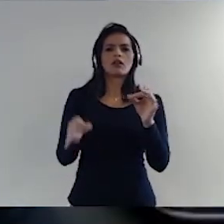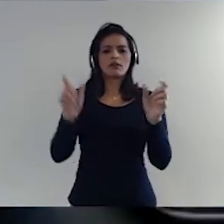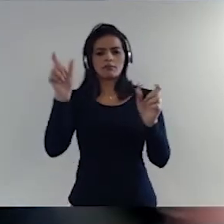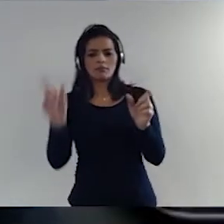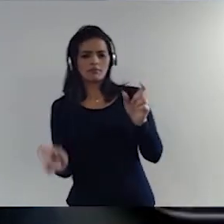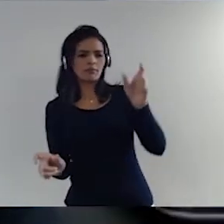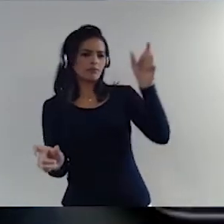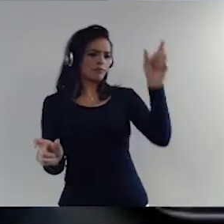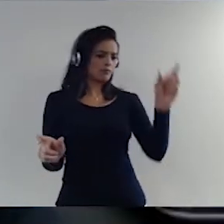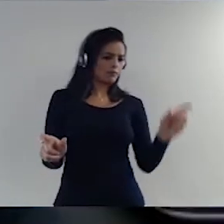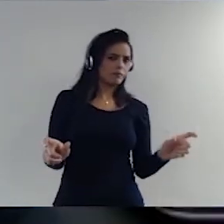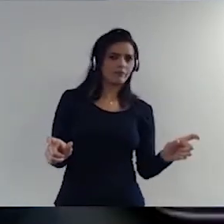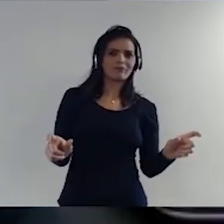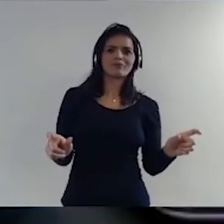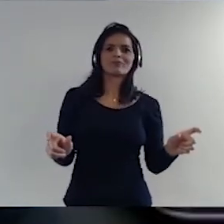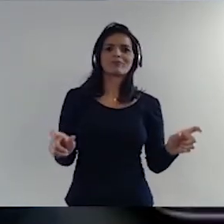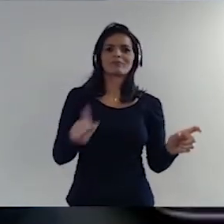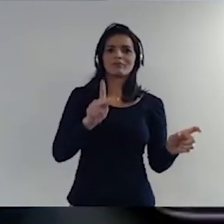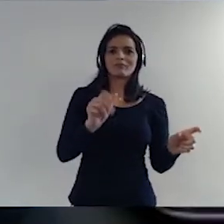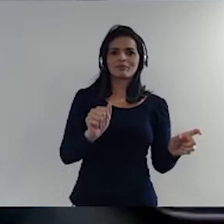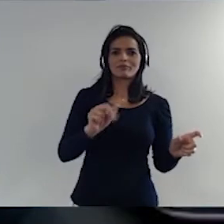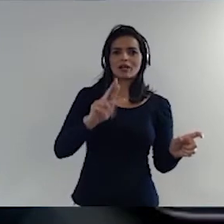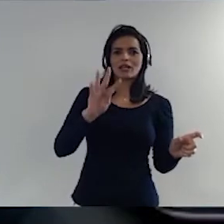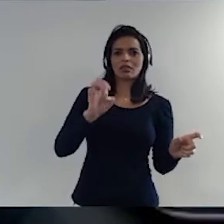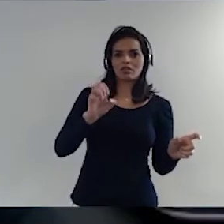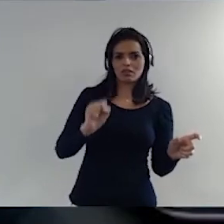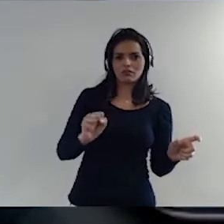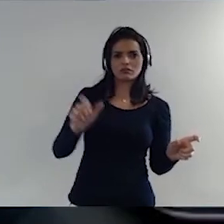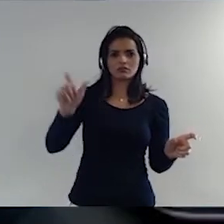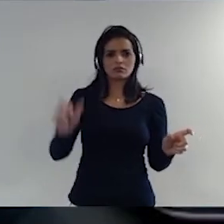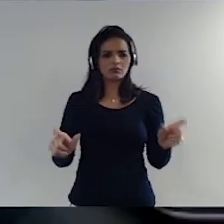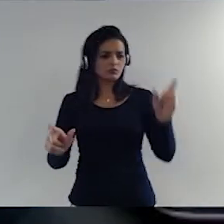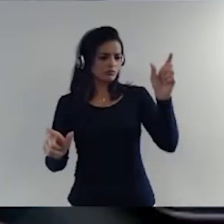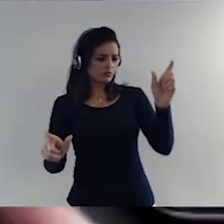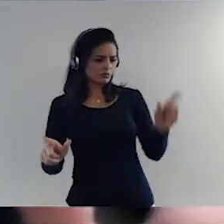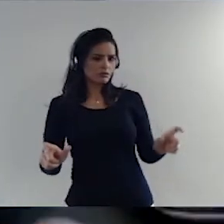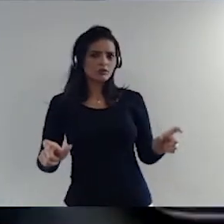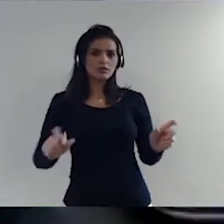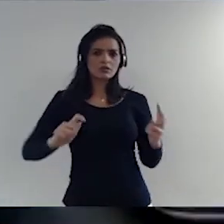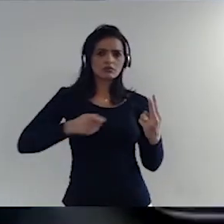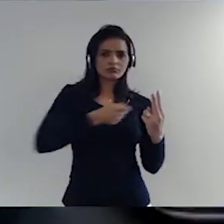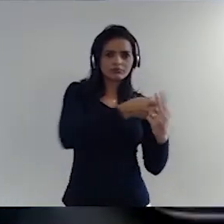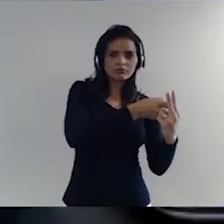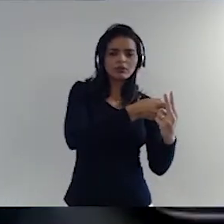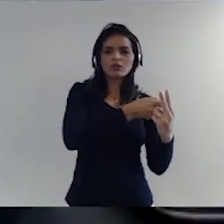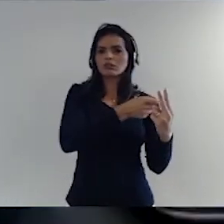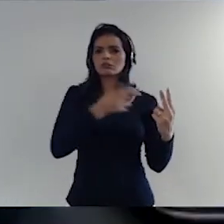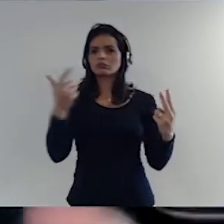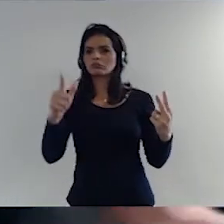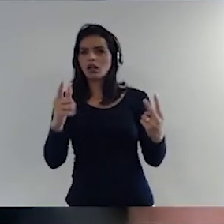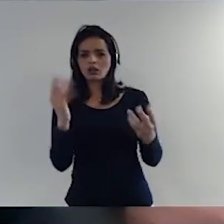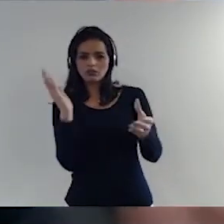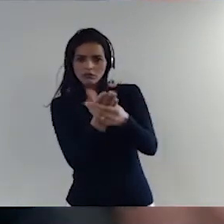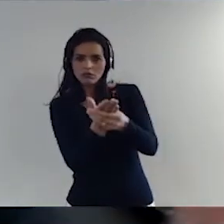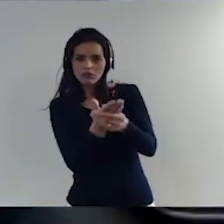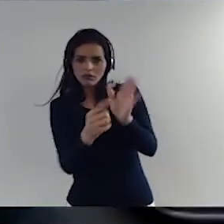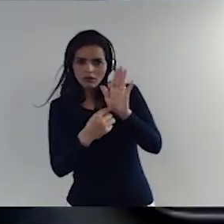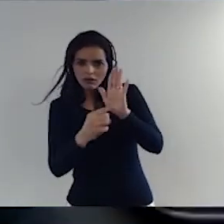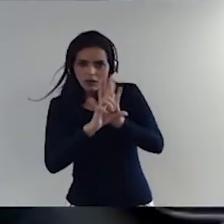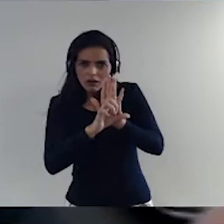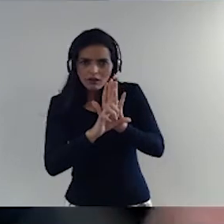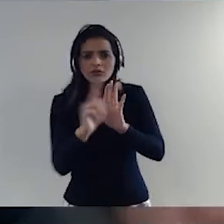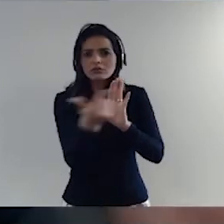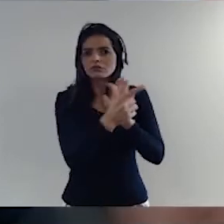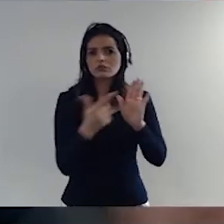partes, a nosso sentir, não encontra respaldo na legislação processual. Porque nós